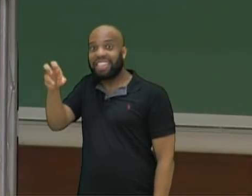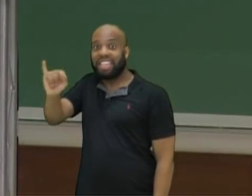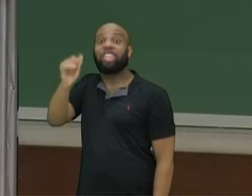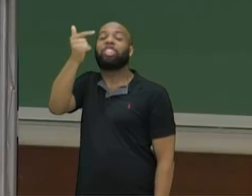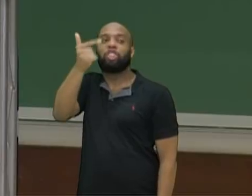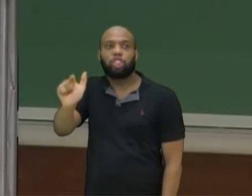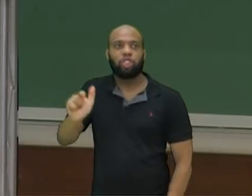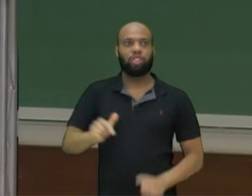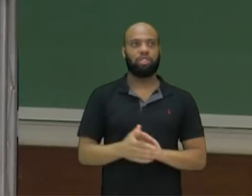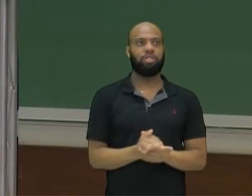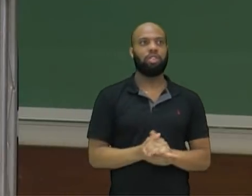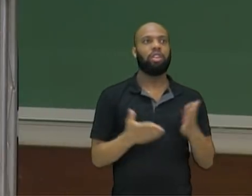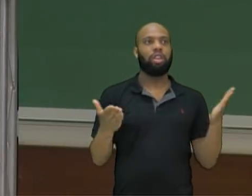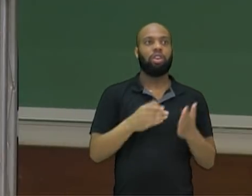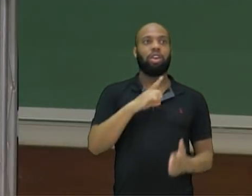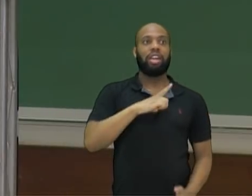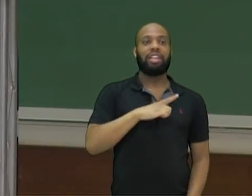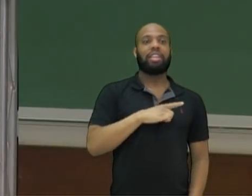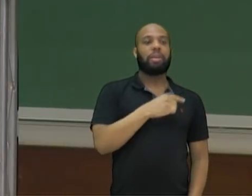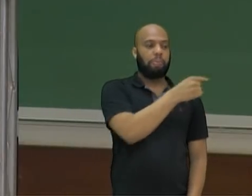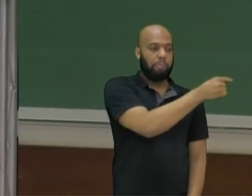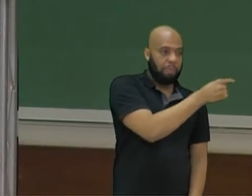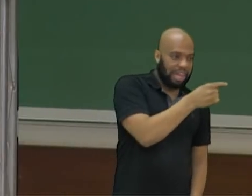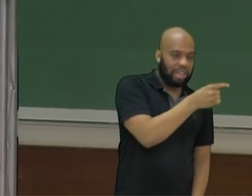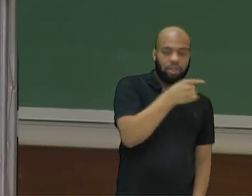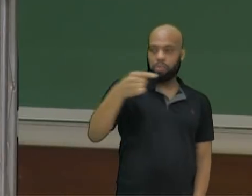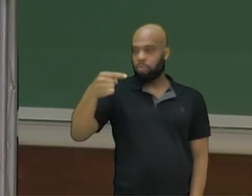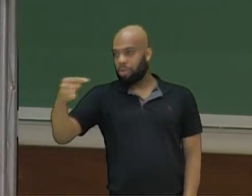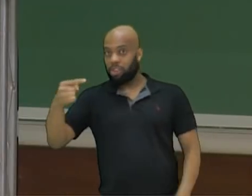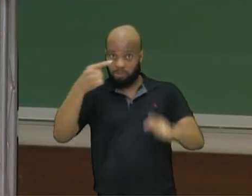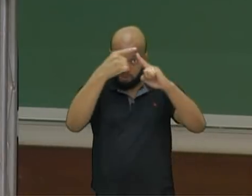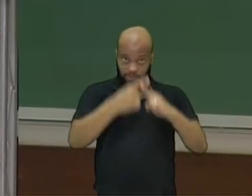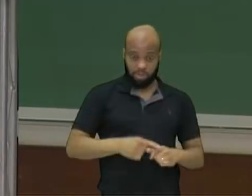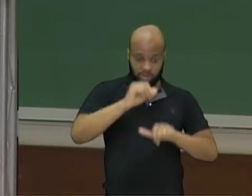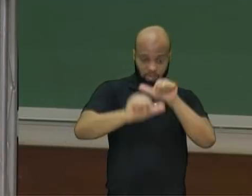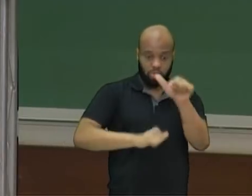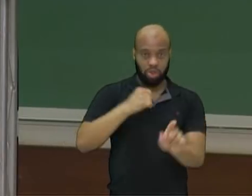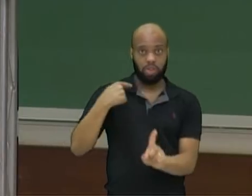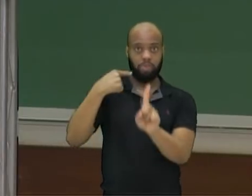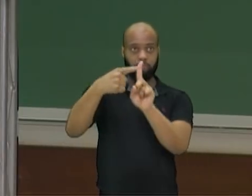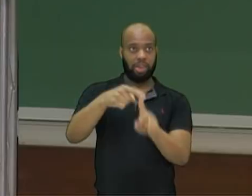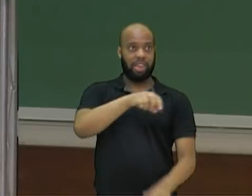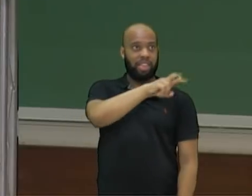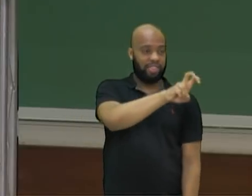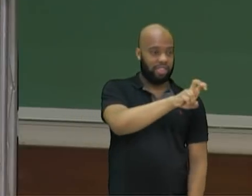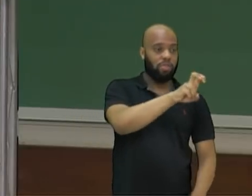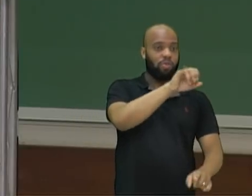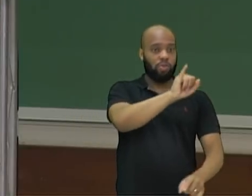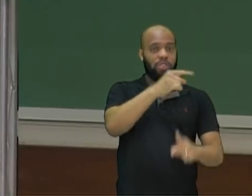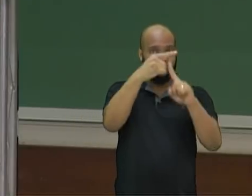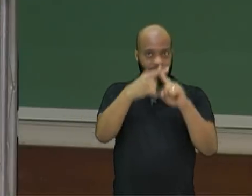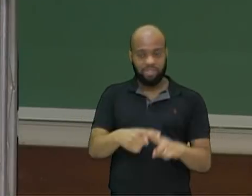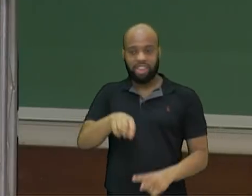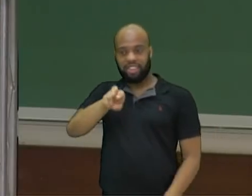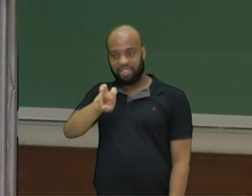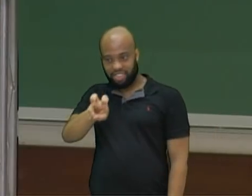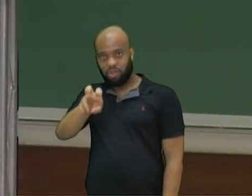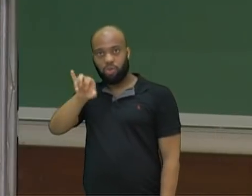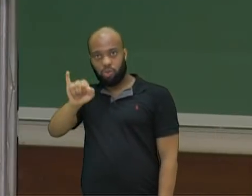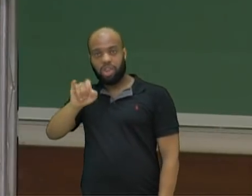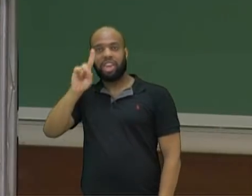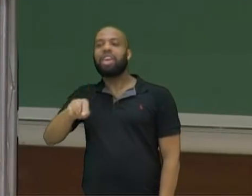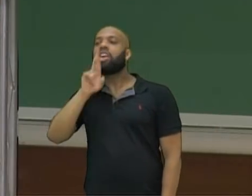novo. Negativo multiplicado por negativo é positivo, 5i vezes 5i, 25i ao